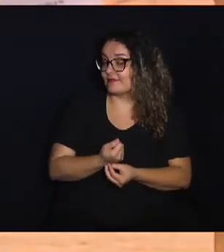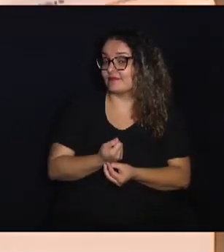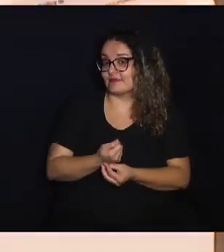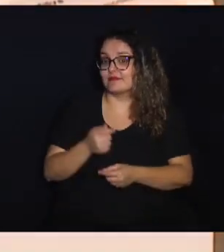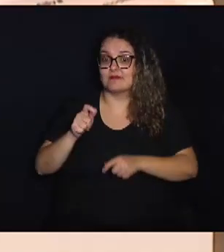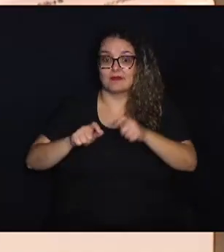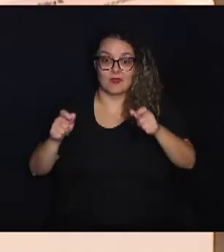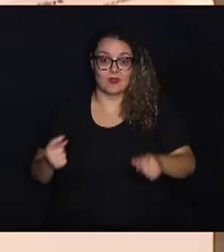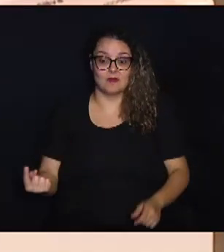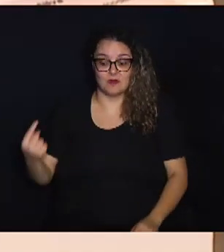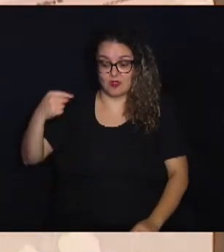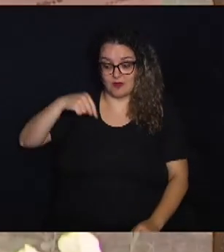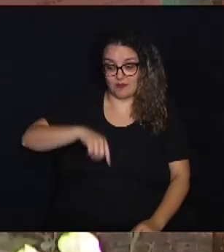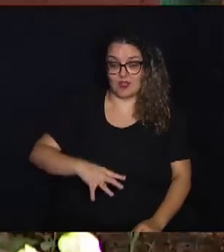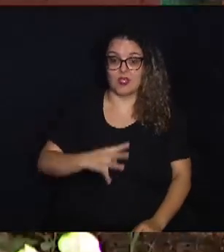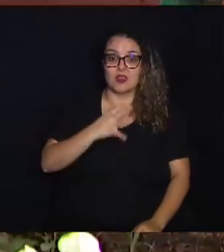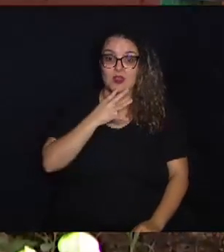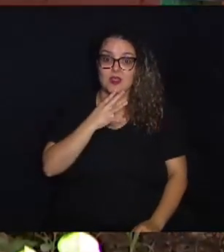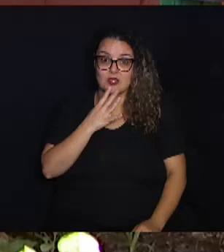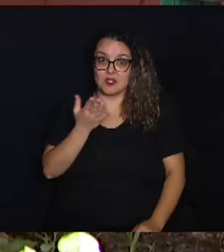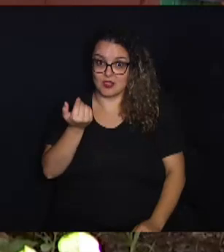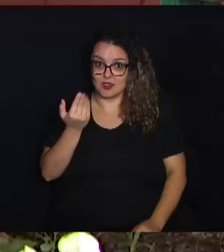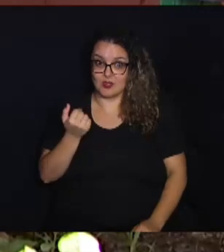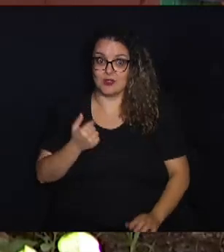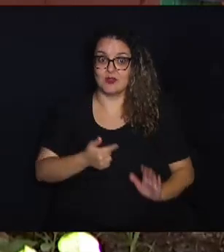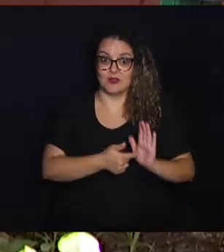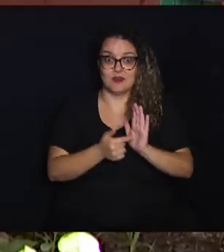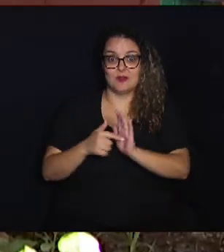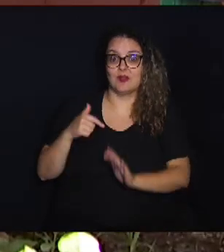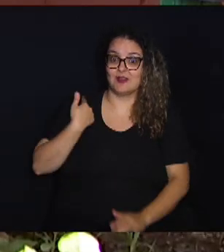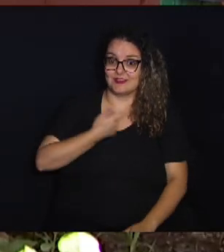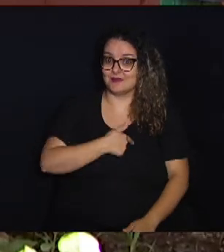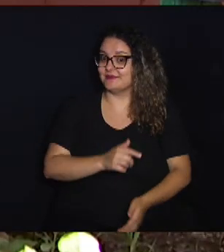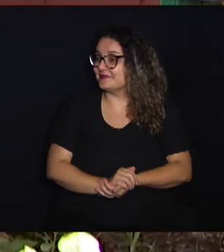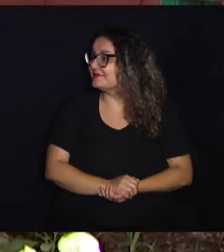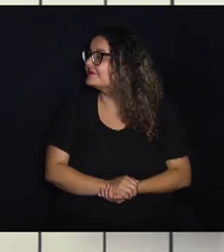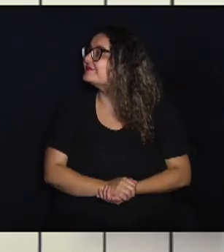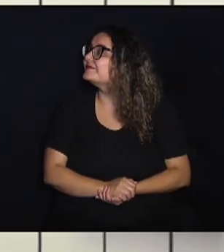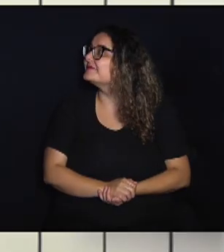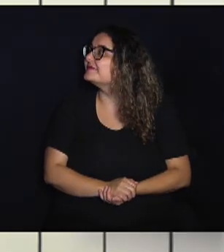Pessoal, vem conhecer a nossa exposição.